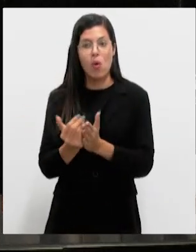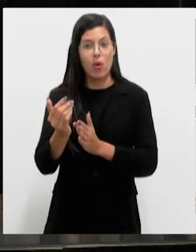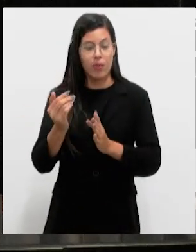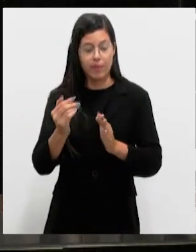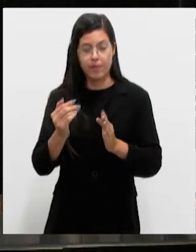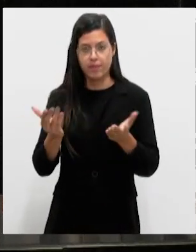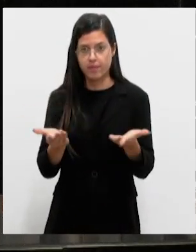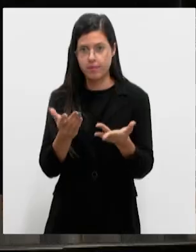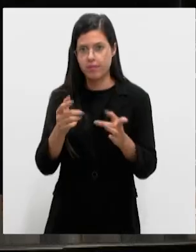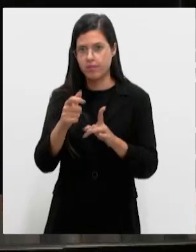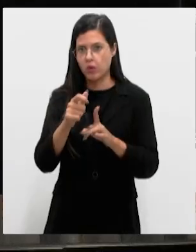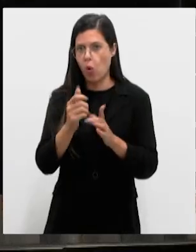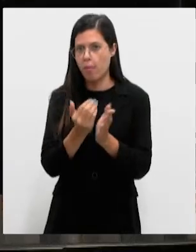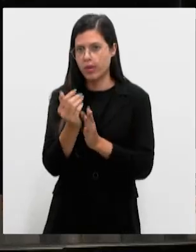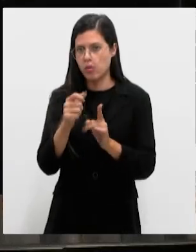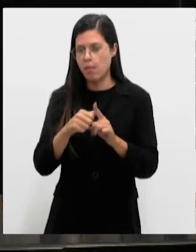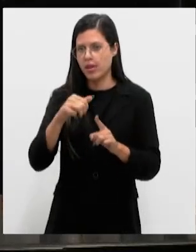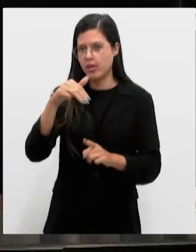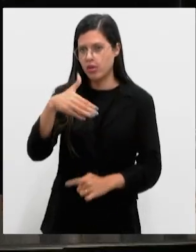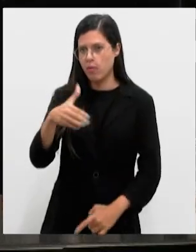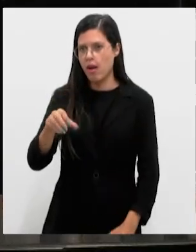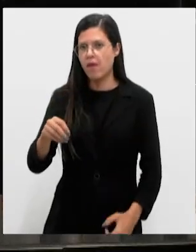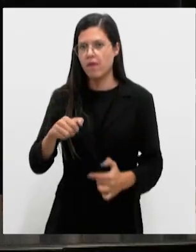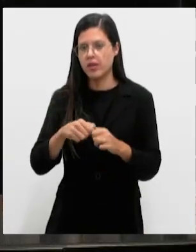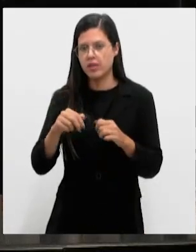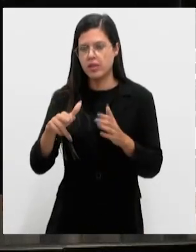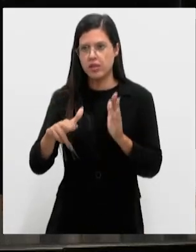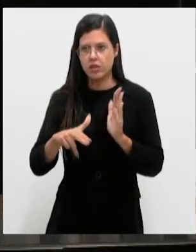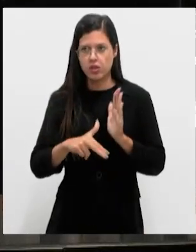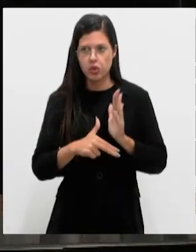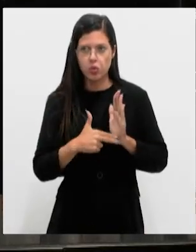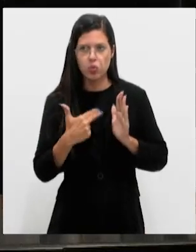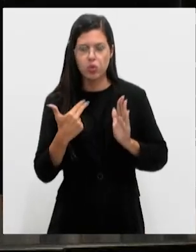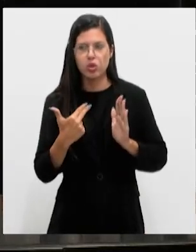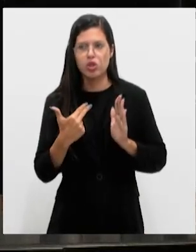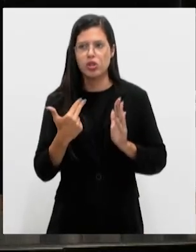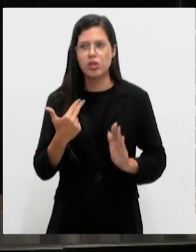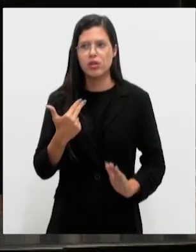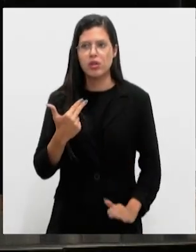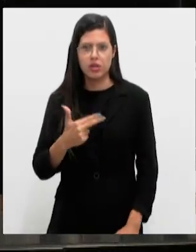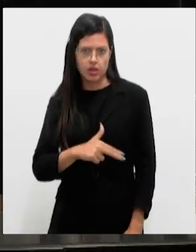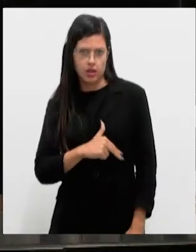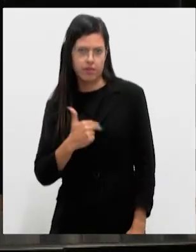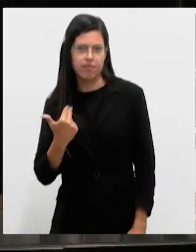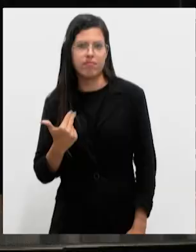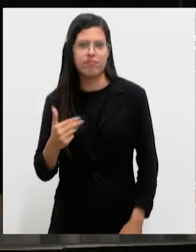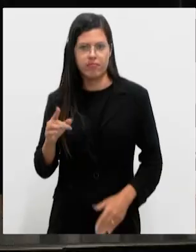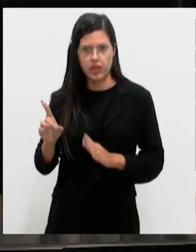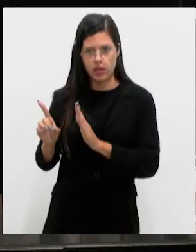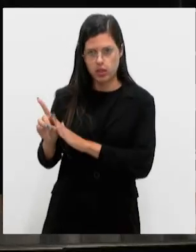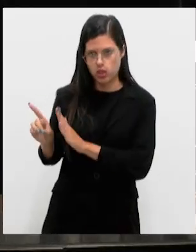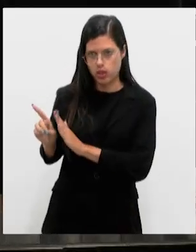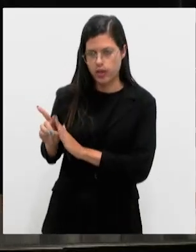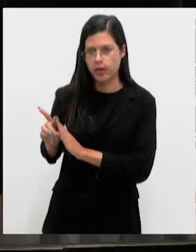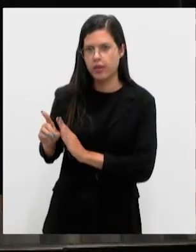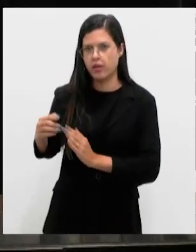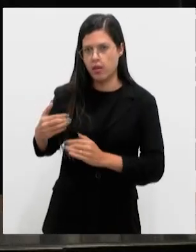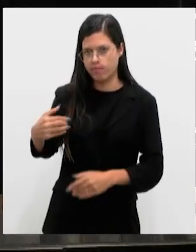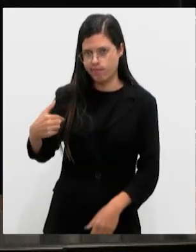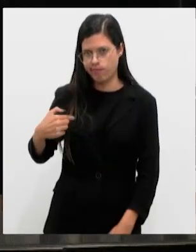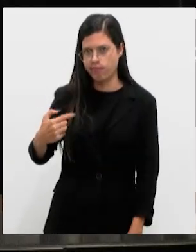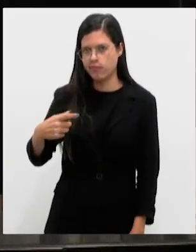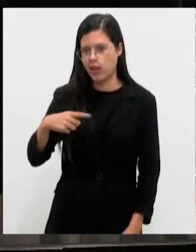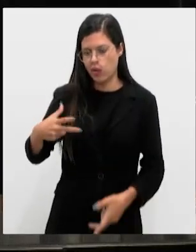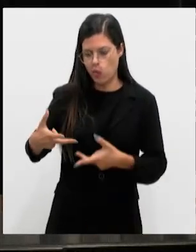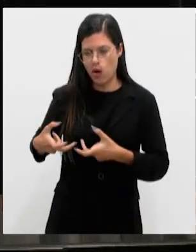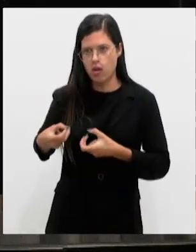maio, eu devo fazer a cirurgia para retirada da mama direita, onde tem o tumor maligno, mas